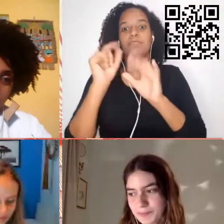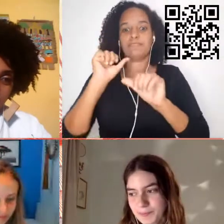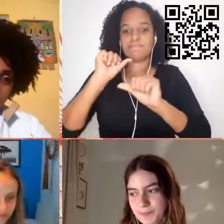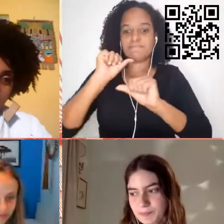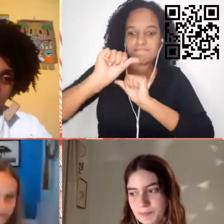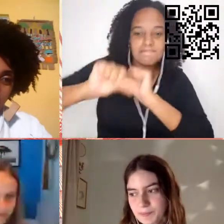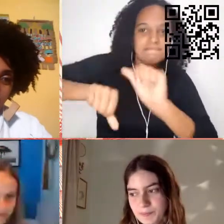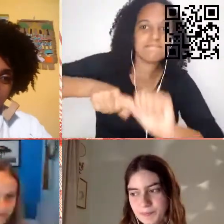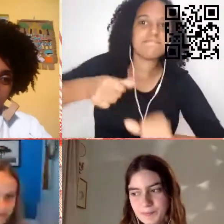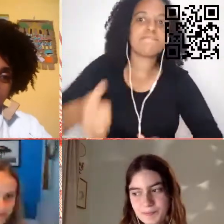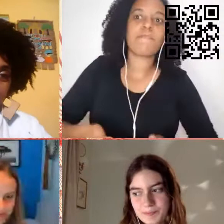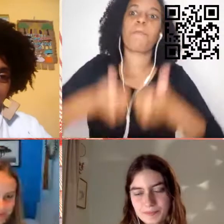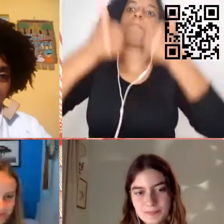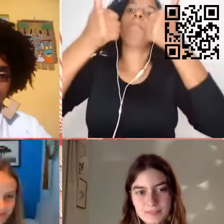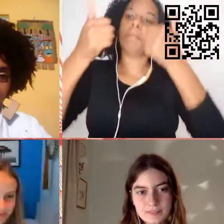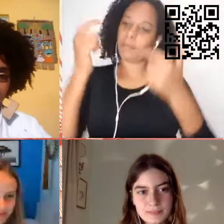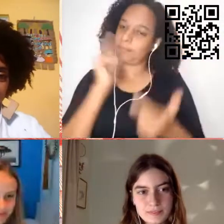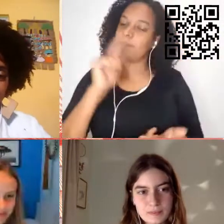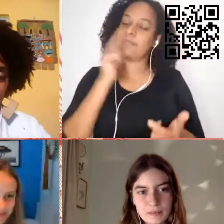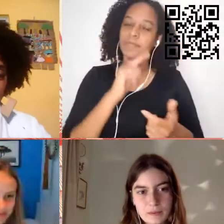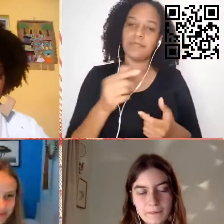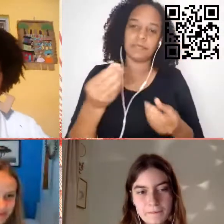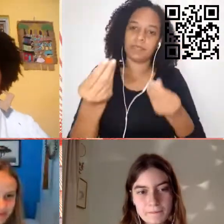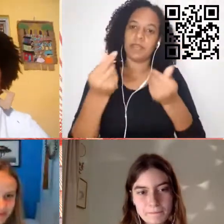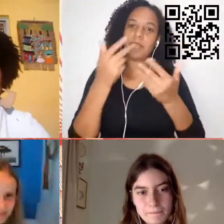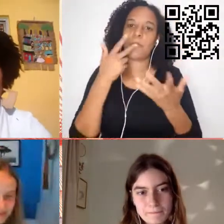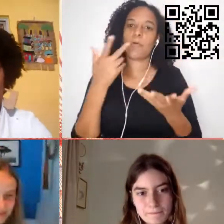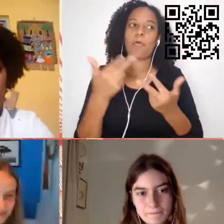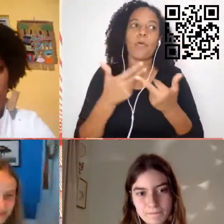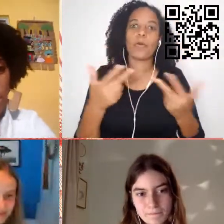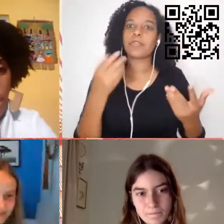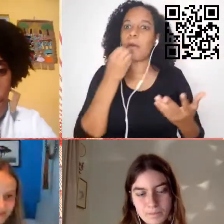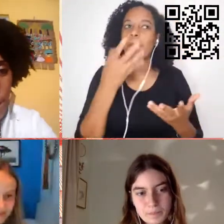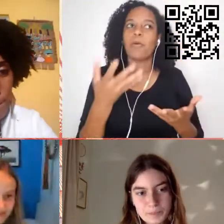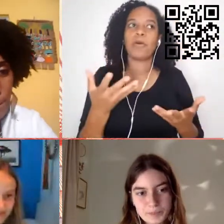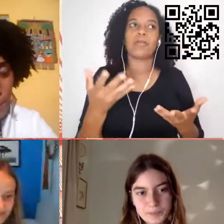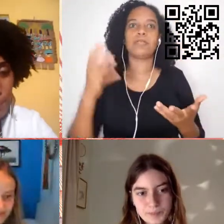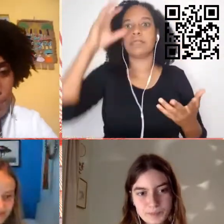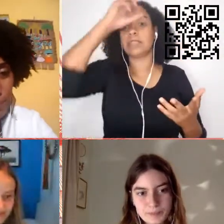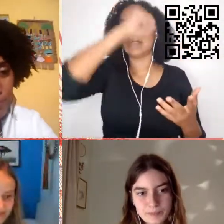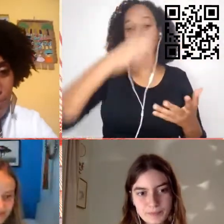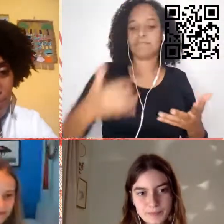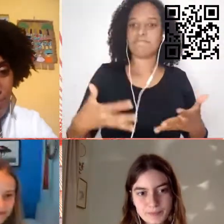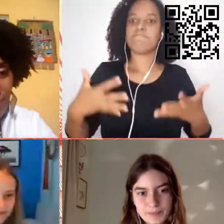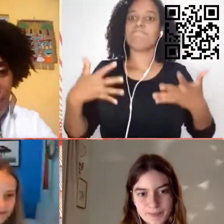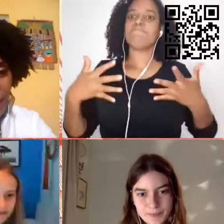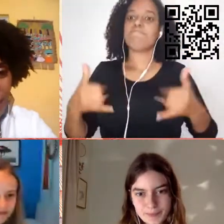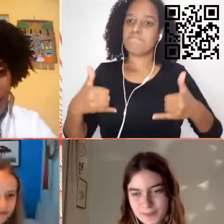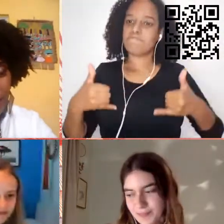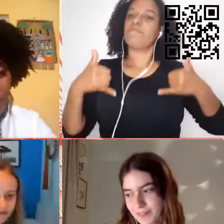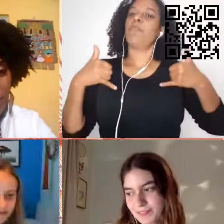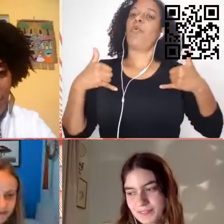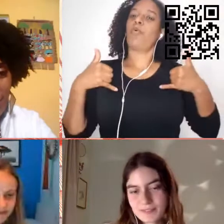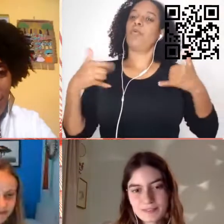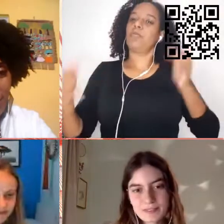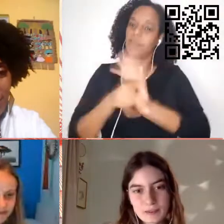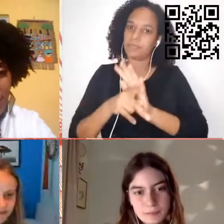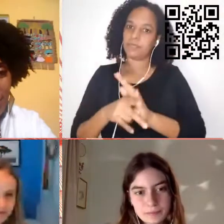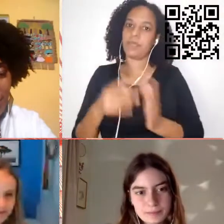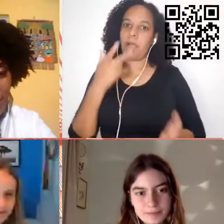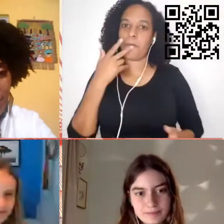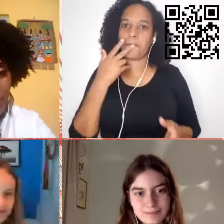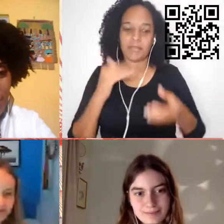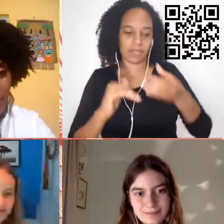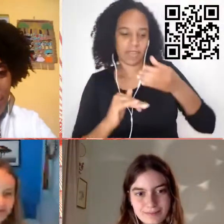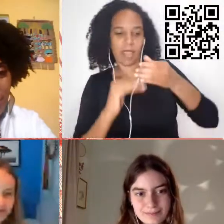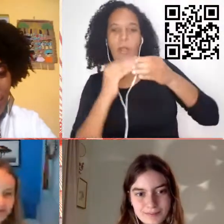século... melhor, né? Um século com muita coisa aí para a gente ter orgulho, né? Vamos pensar no copo cheio